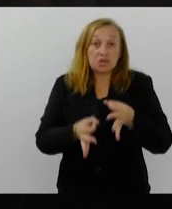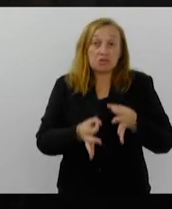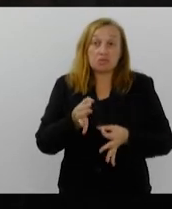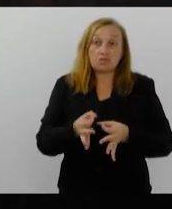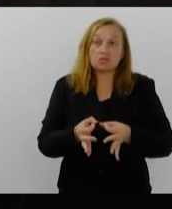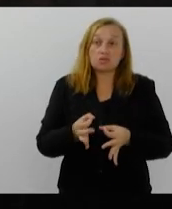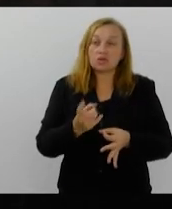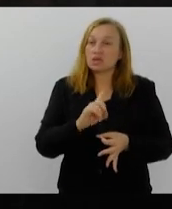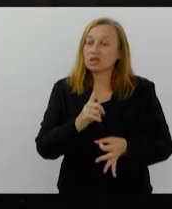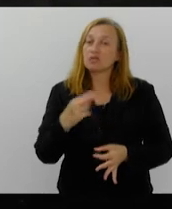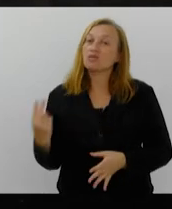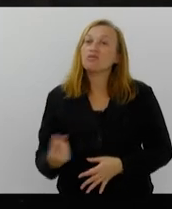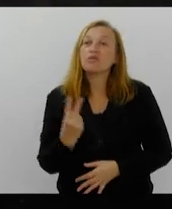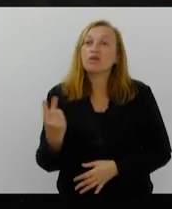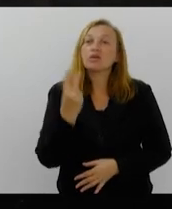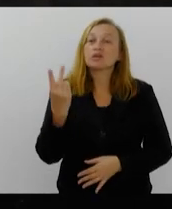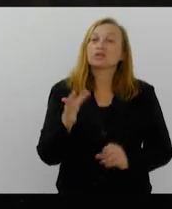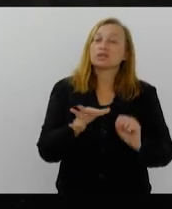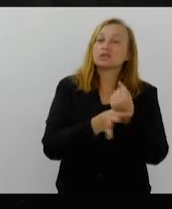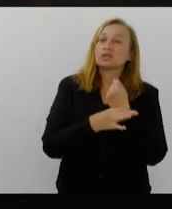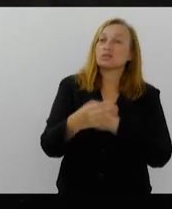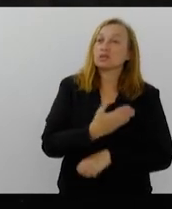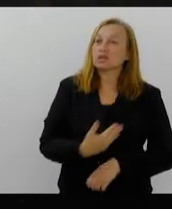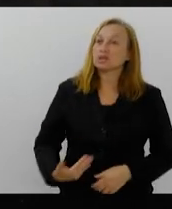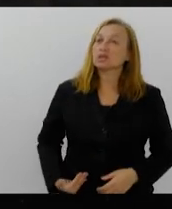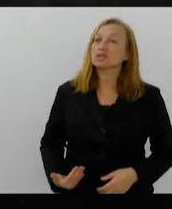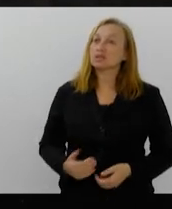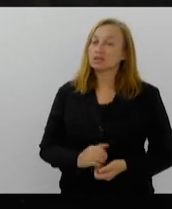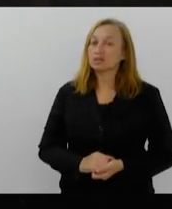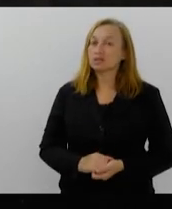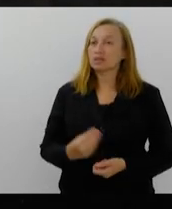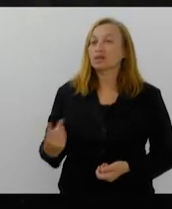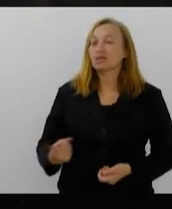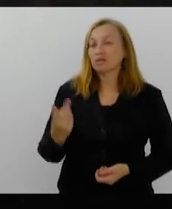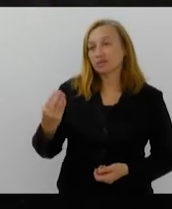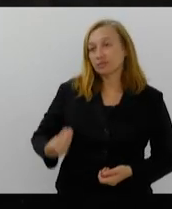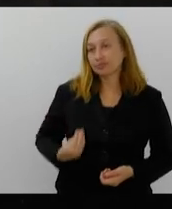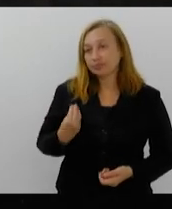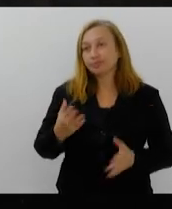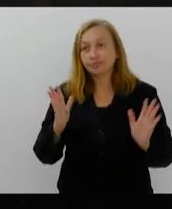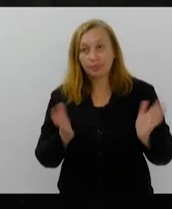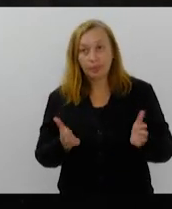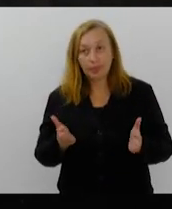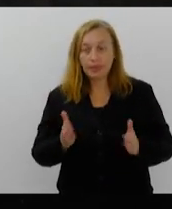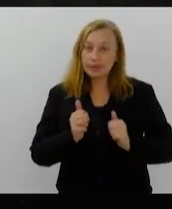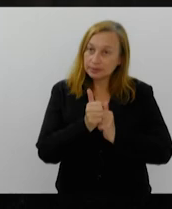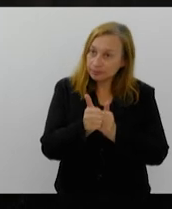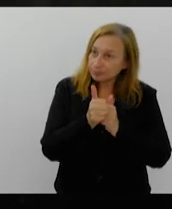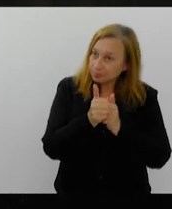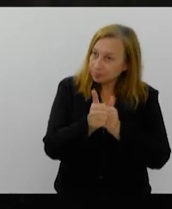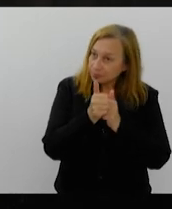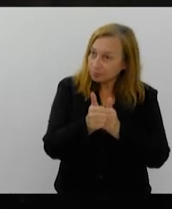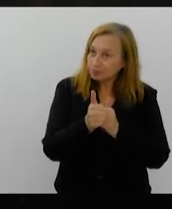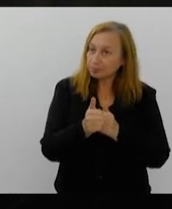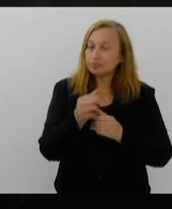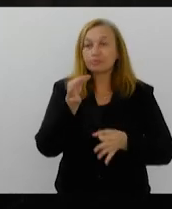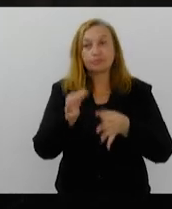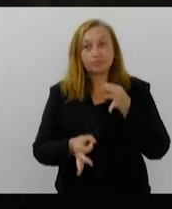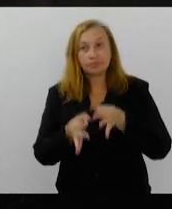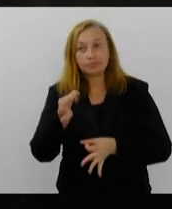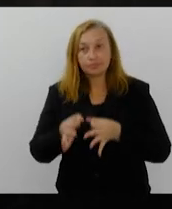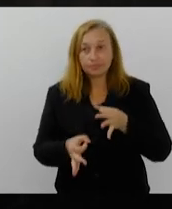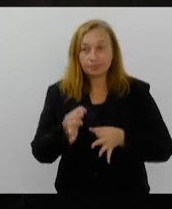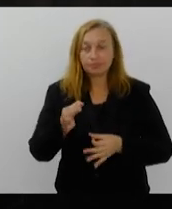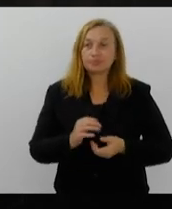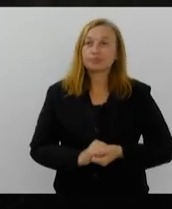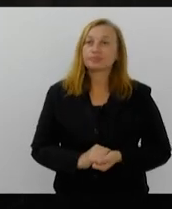que não priorizam, né, a segurança pública, que valoriza a vida. É, hoje a gente acompanhou o júri popular